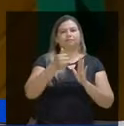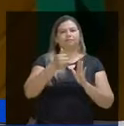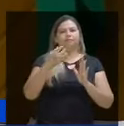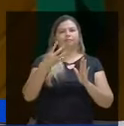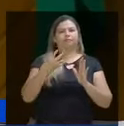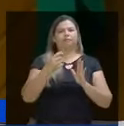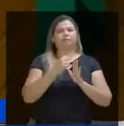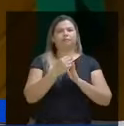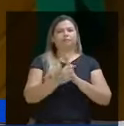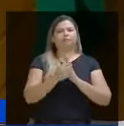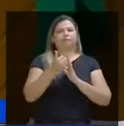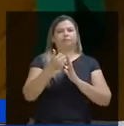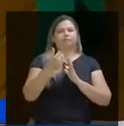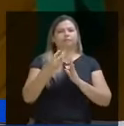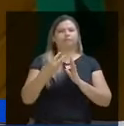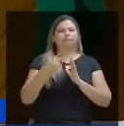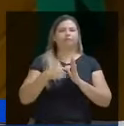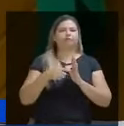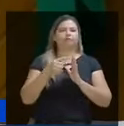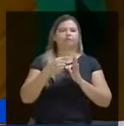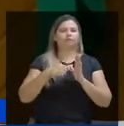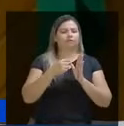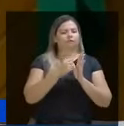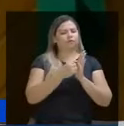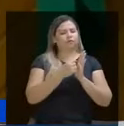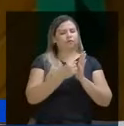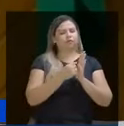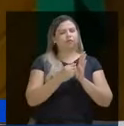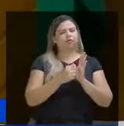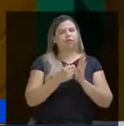parágrafo 3º, inciso 5º da Constituição.